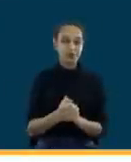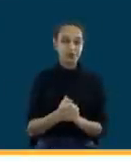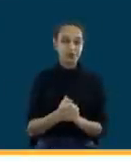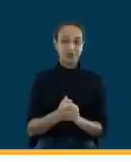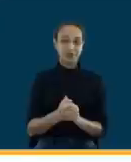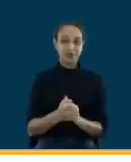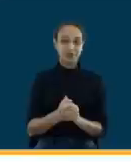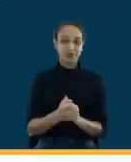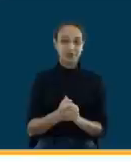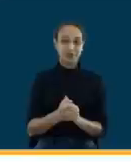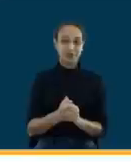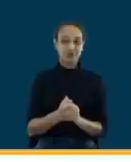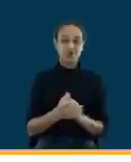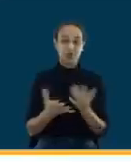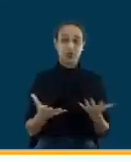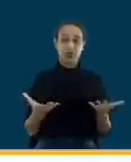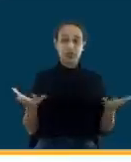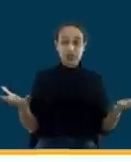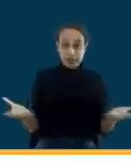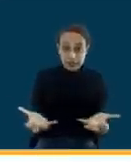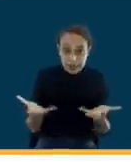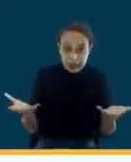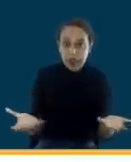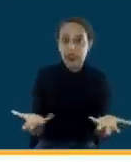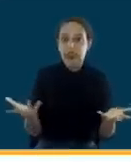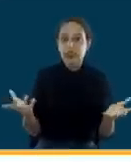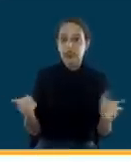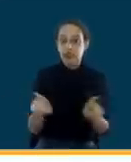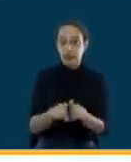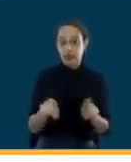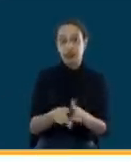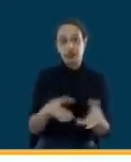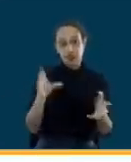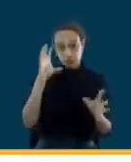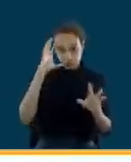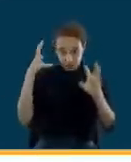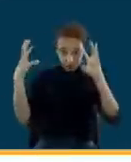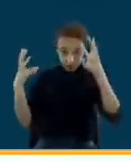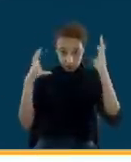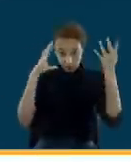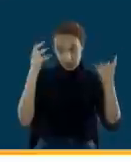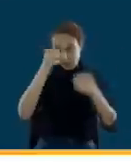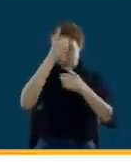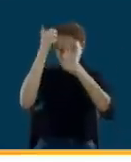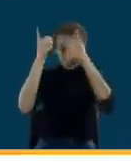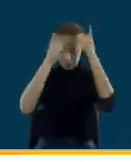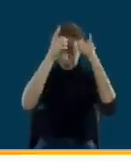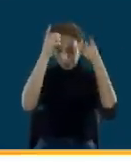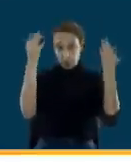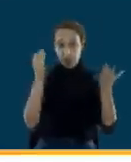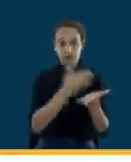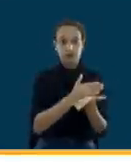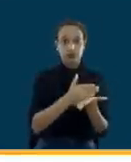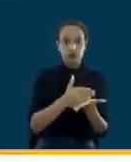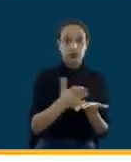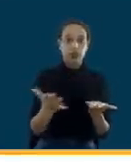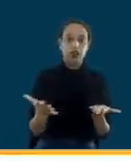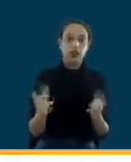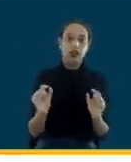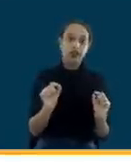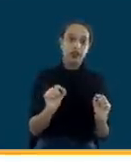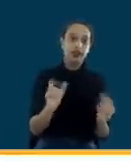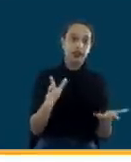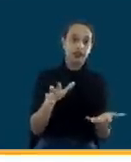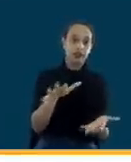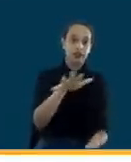Uma aceleração, é claro, do tempo da pandemia, de soluções improvisadas. Inicialmente, esse campo do virtual